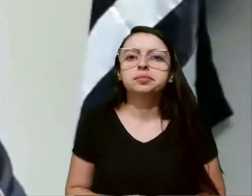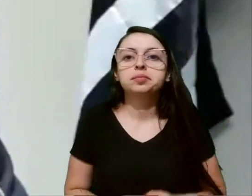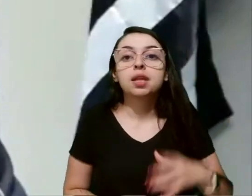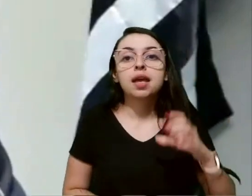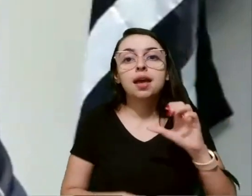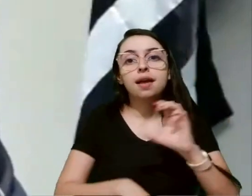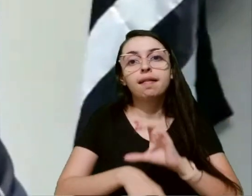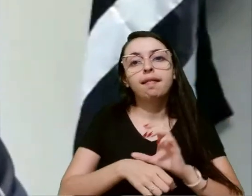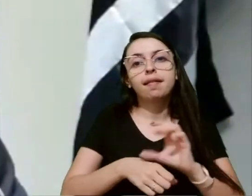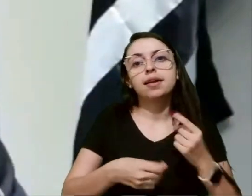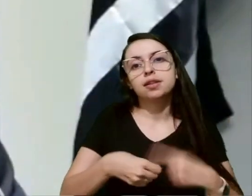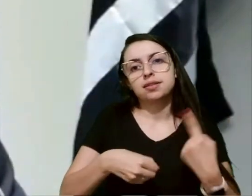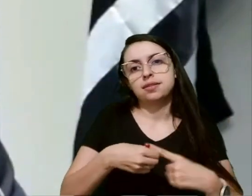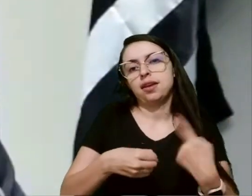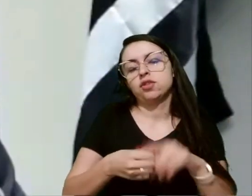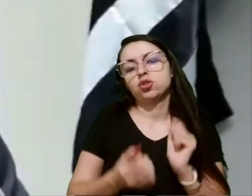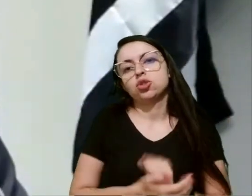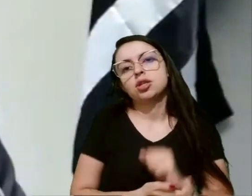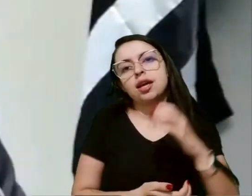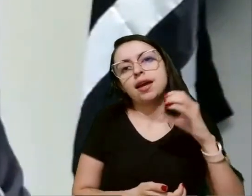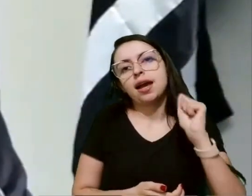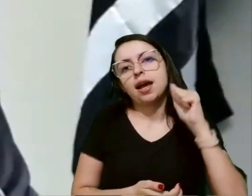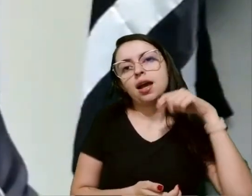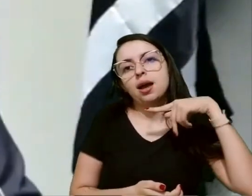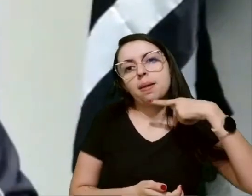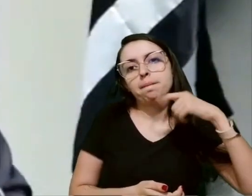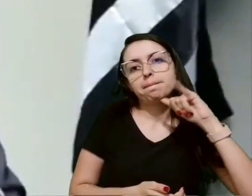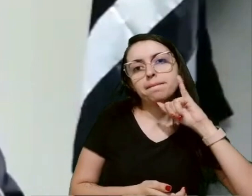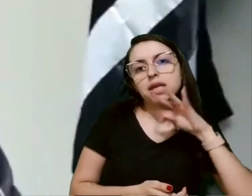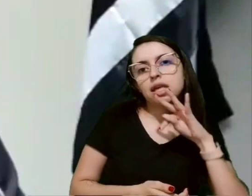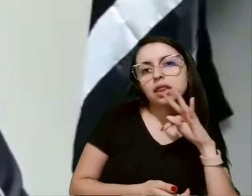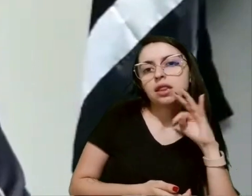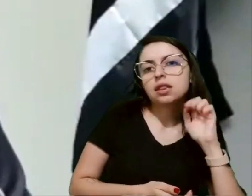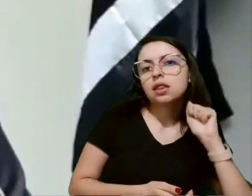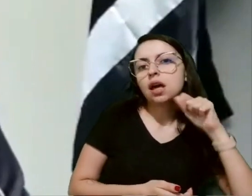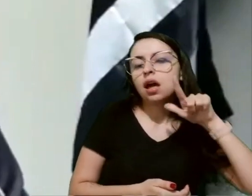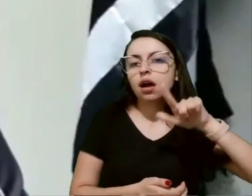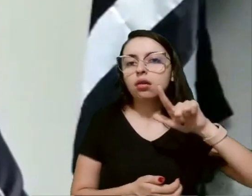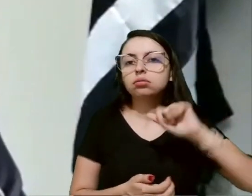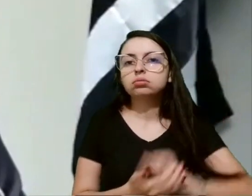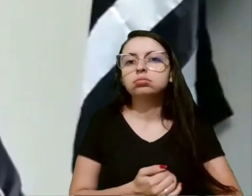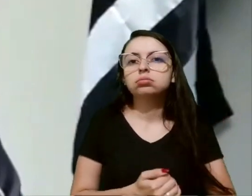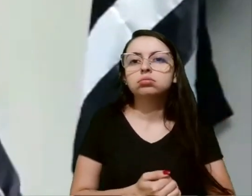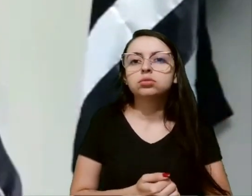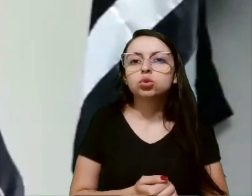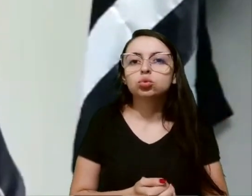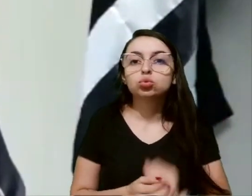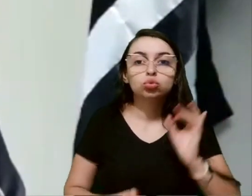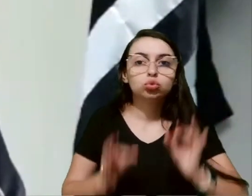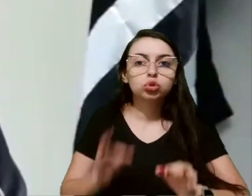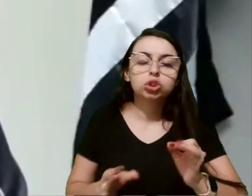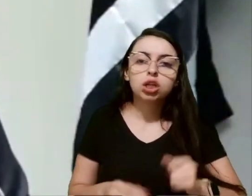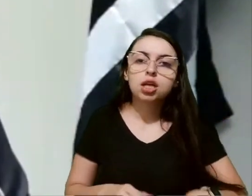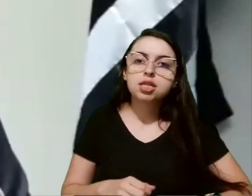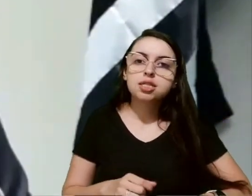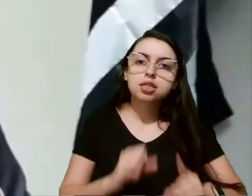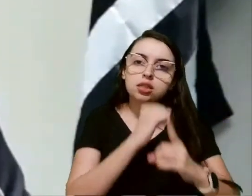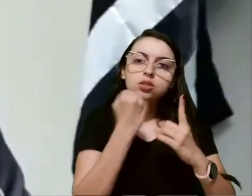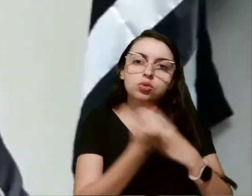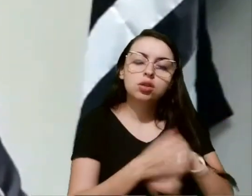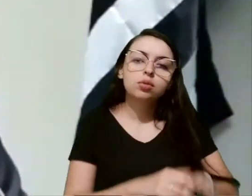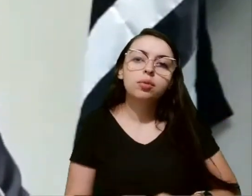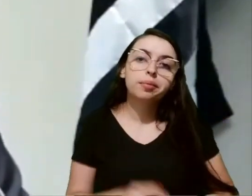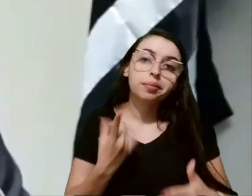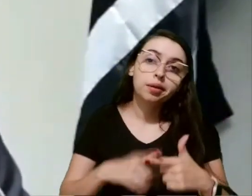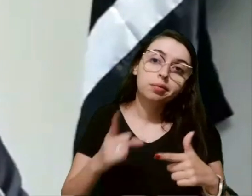capital, na comarca de São Paulo. E a ideia era: vamos especializar a justiça comercial. Qual era o problema? O problema era que